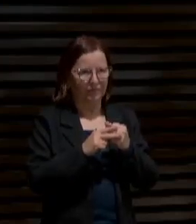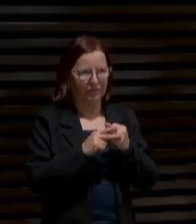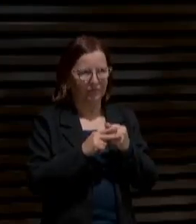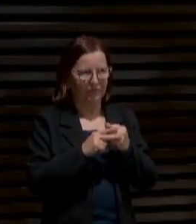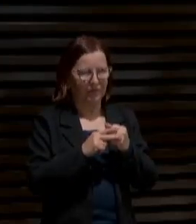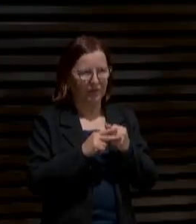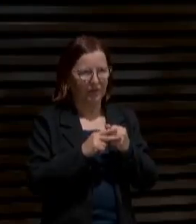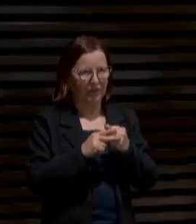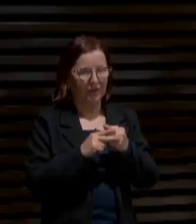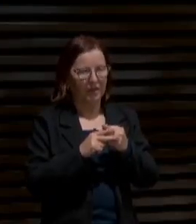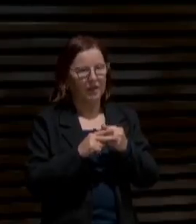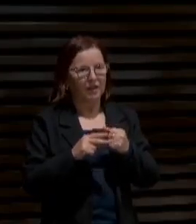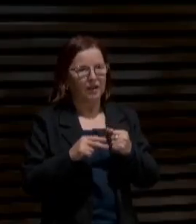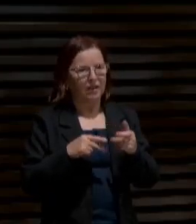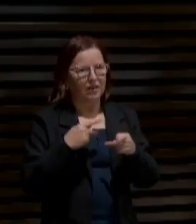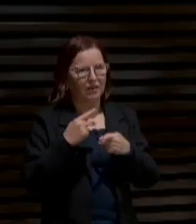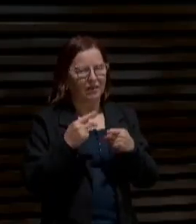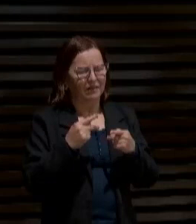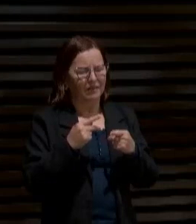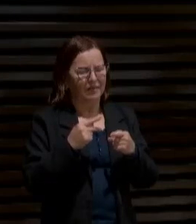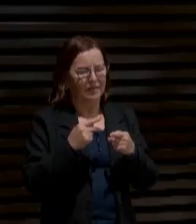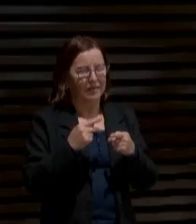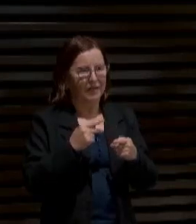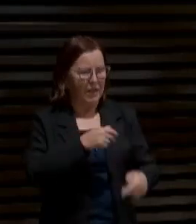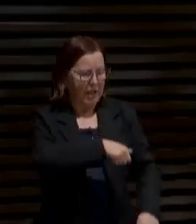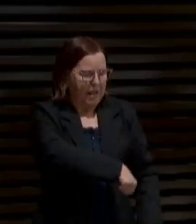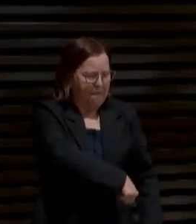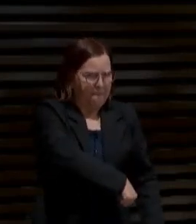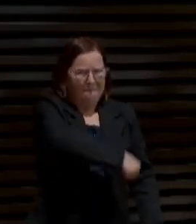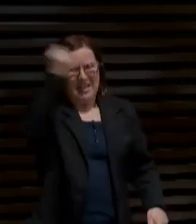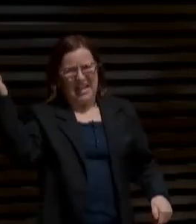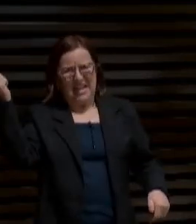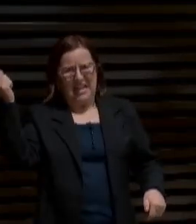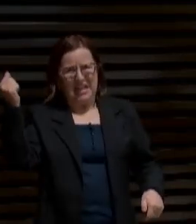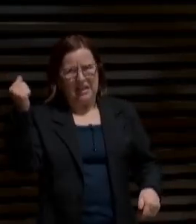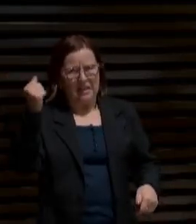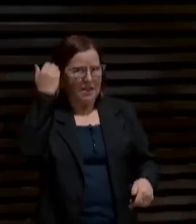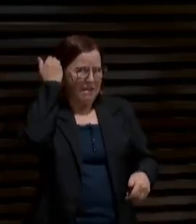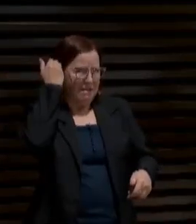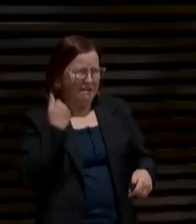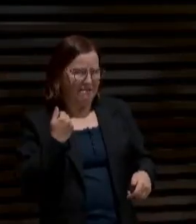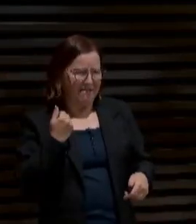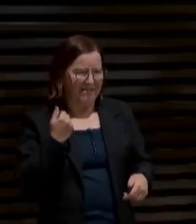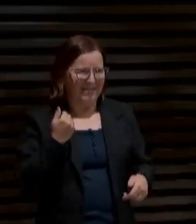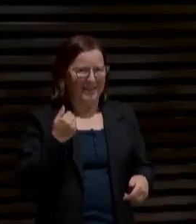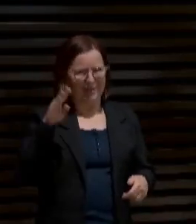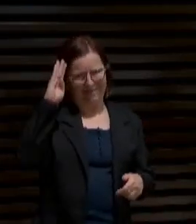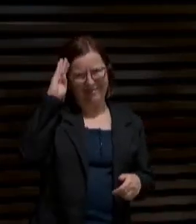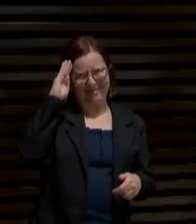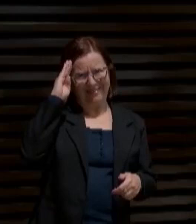duas Pedro tinha uma e quando foram perder Jesus Ele está cores Padre pa cortou a orelha do surf